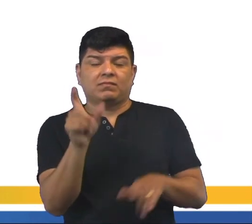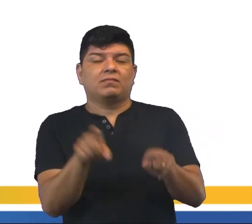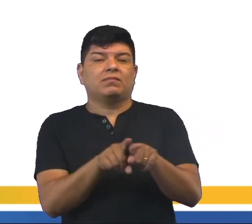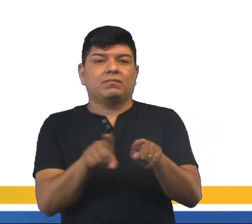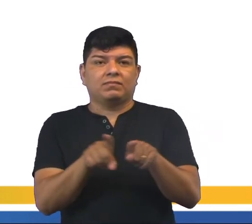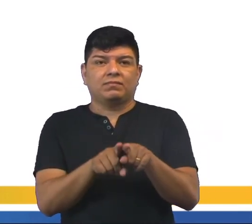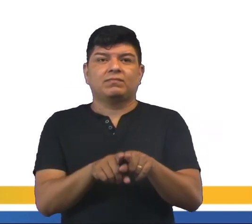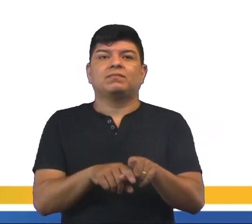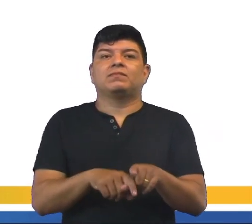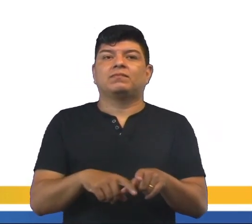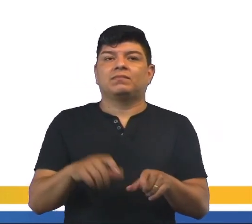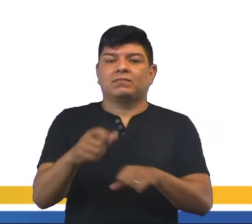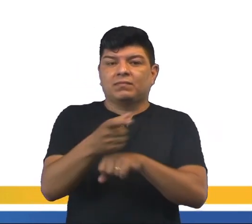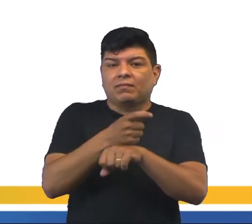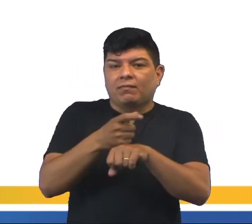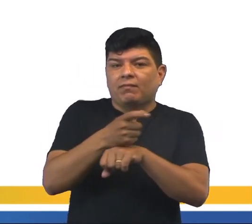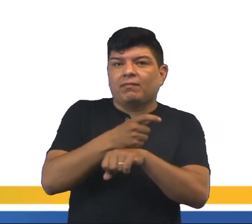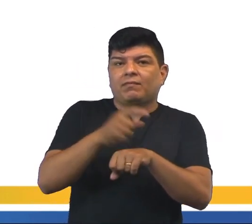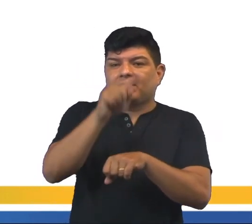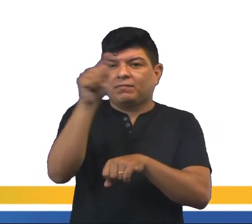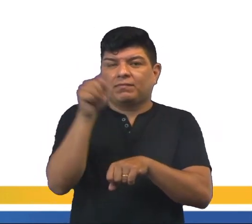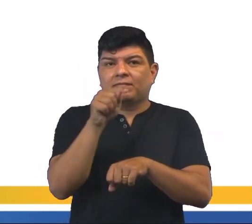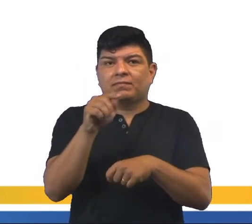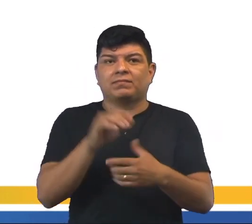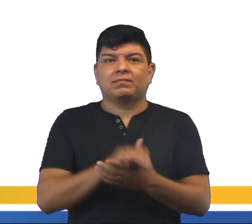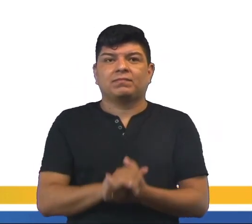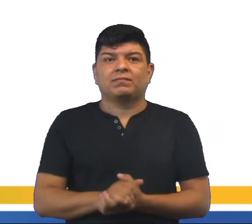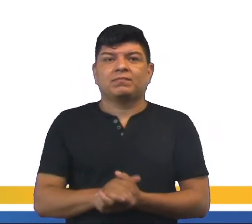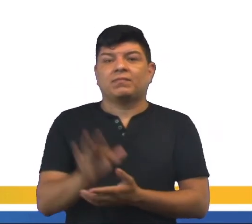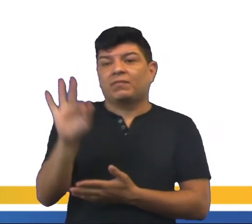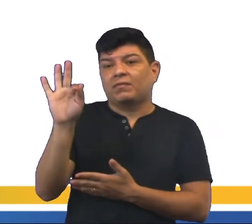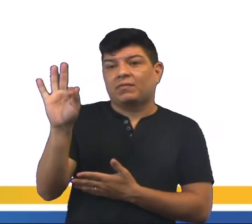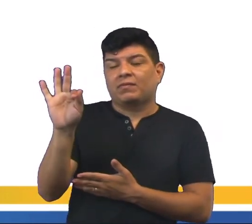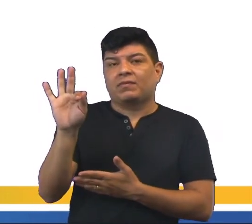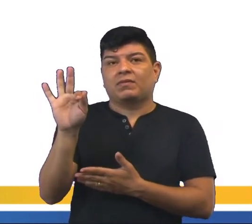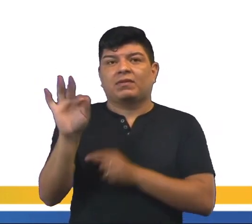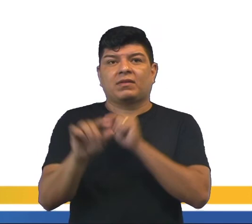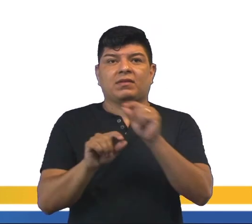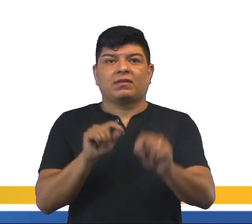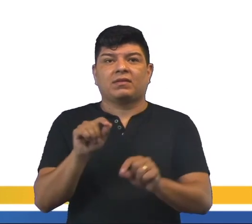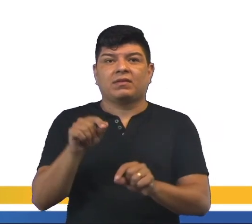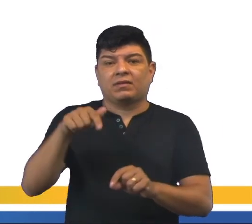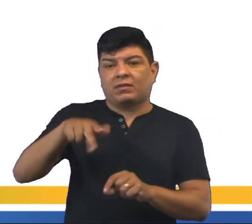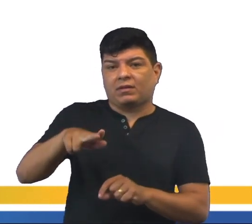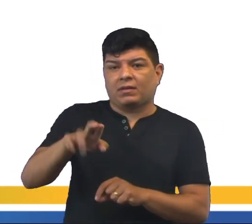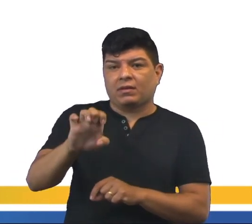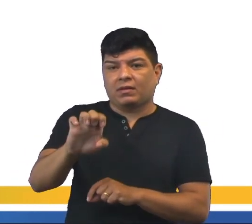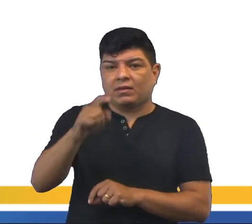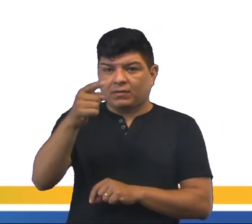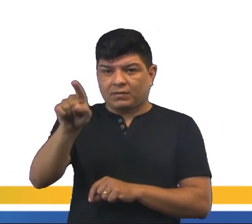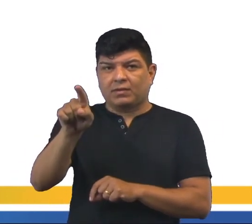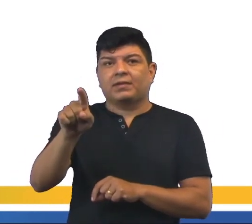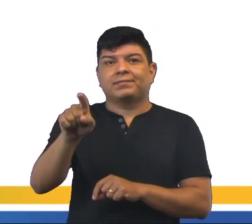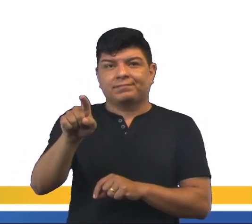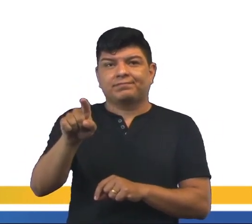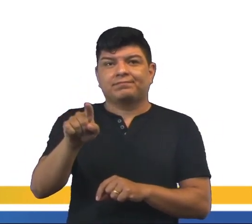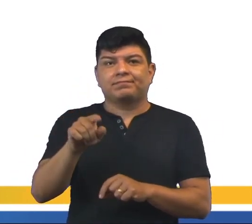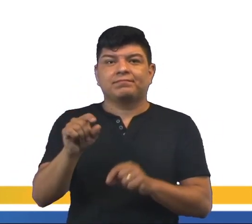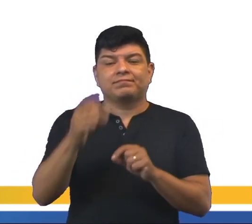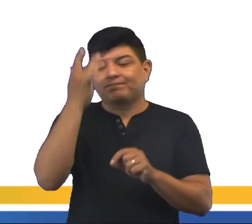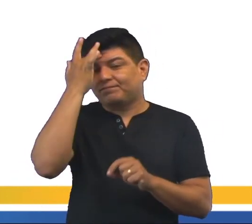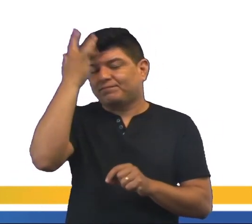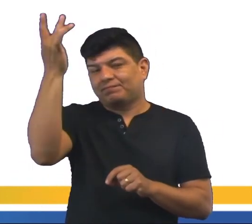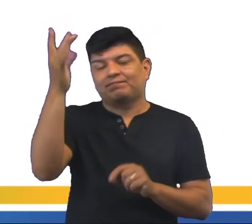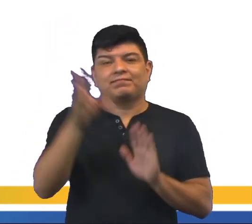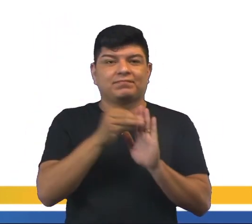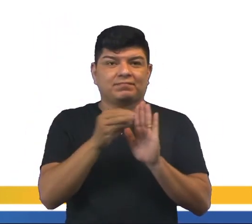também ali é um adjetivo interrogativo. E ali na letra F, que coche te gusta mais? Então, mais um quezinho, né, galera? Muito fácil